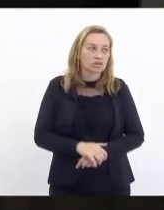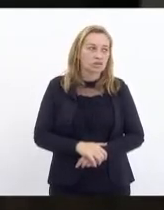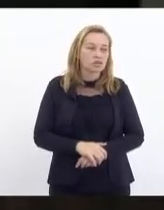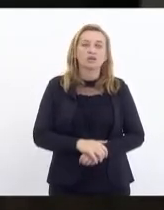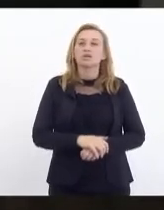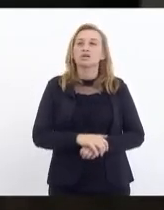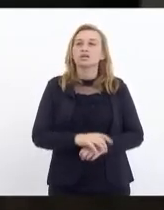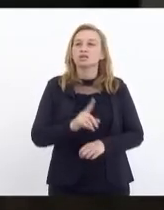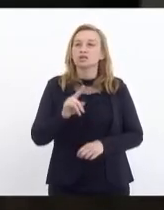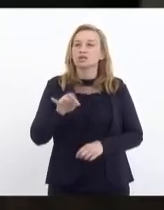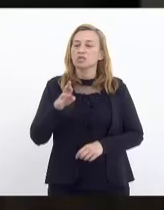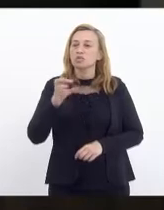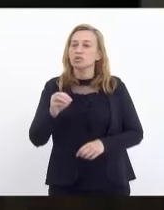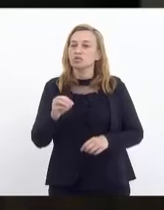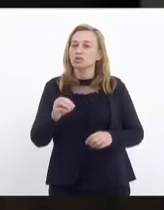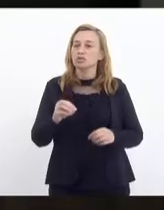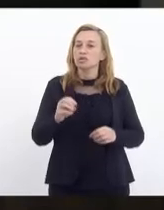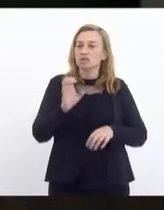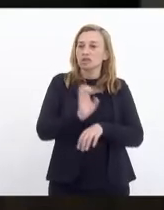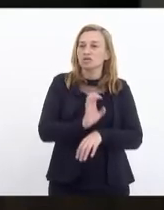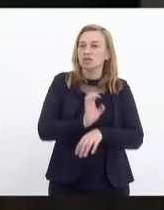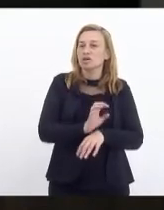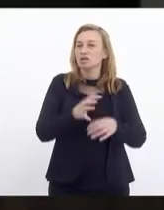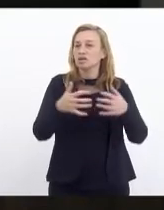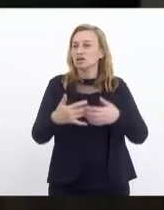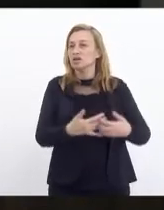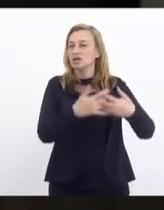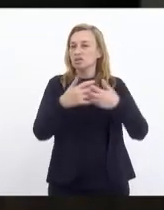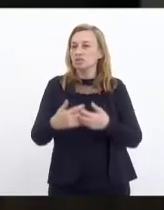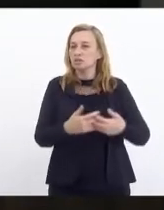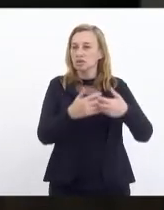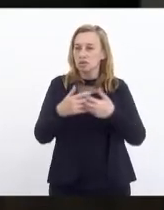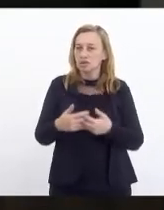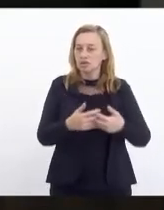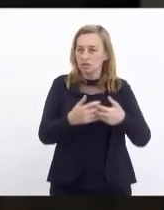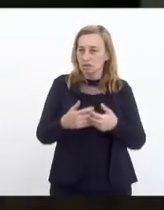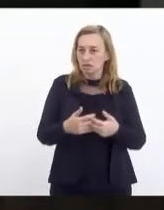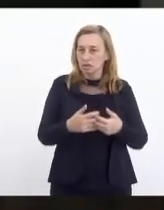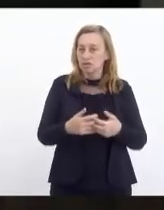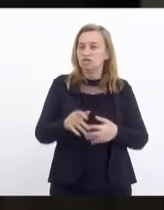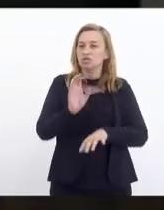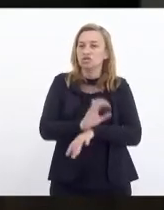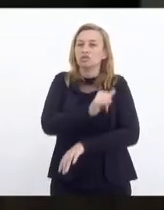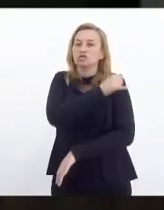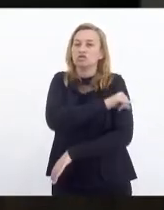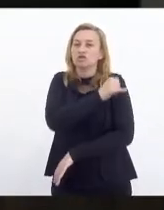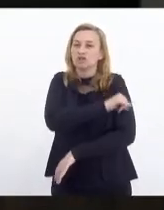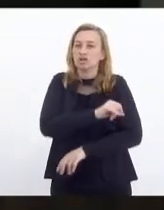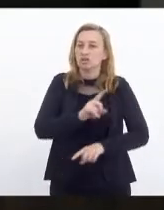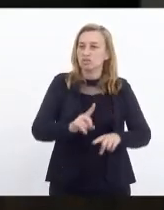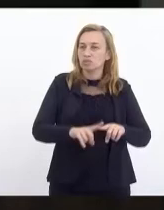estaduais na aquisição de caminhão feita por transportador autônomo de cargas no âmbito do Estado do Rio de Janeiro.